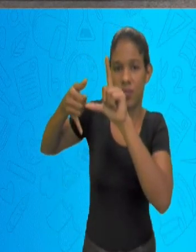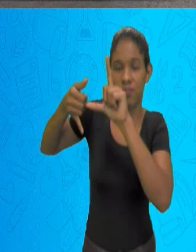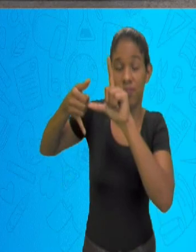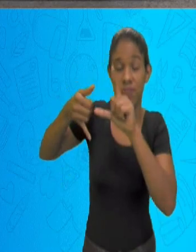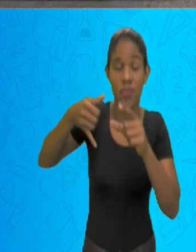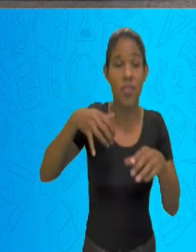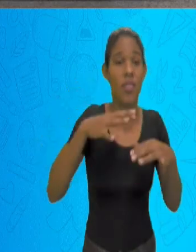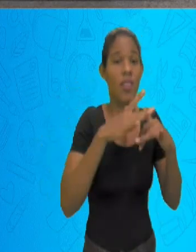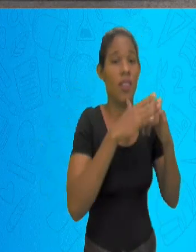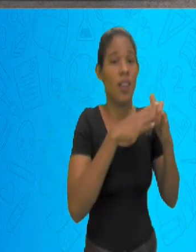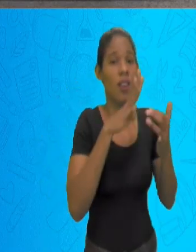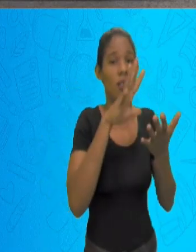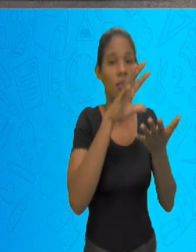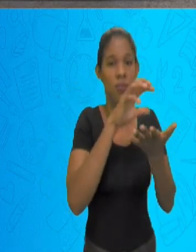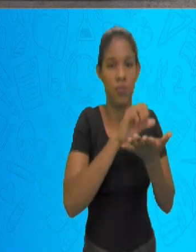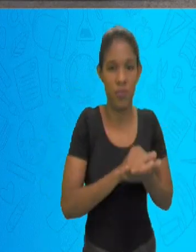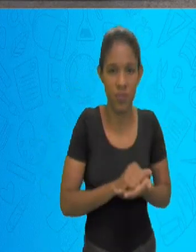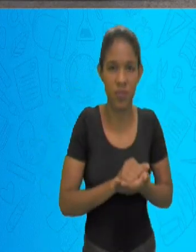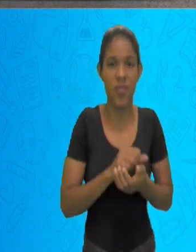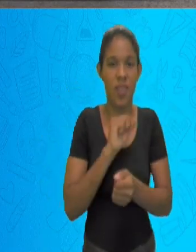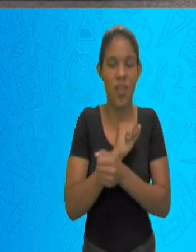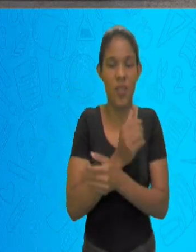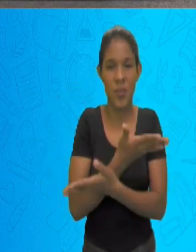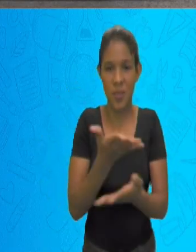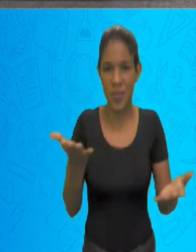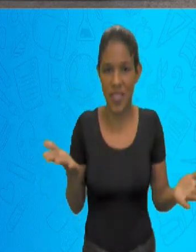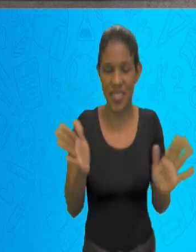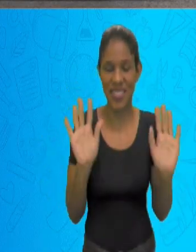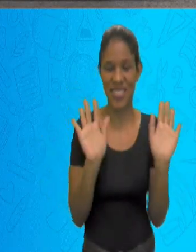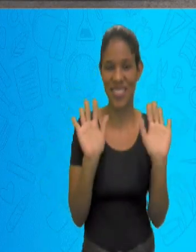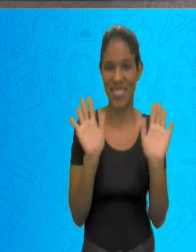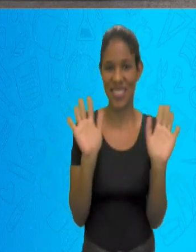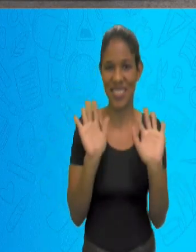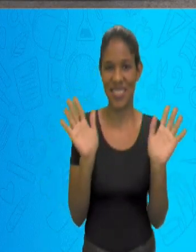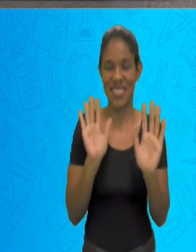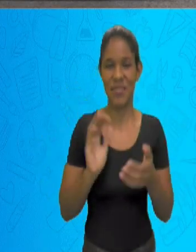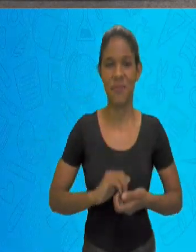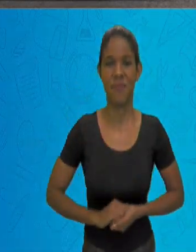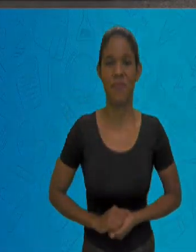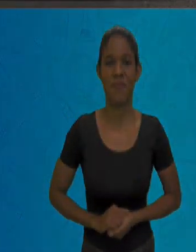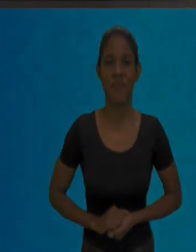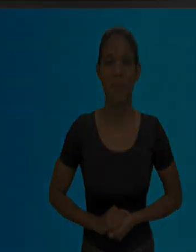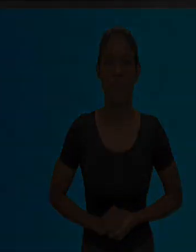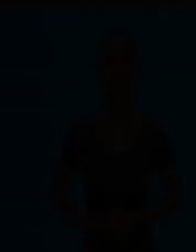Se inscreva no nosso canal, nós aguardamos vocês lá. Até a próxima aula!